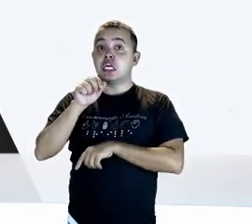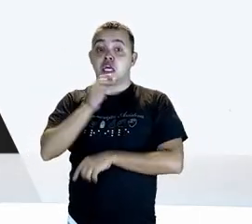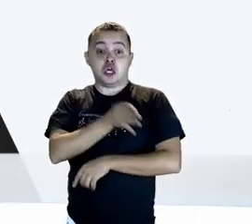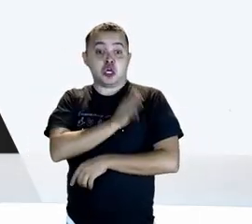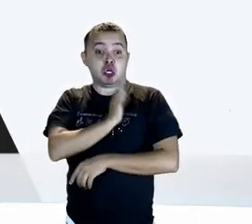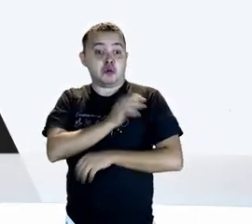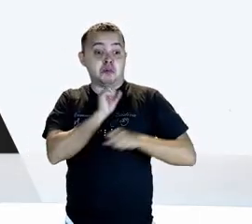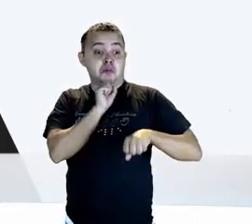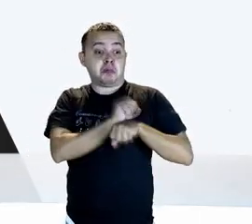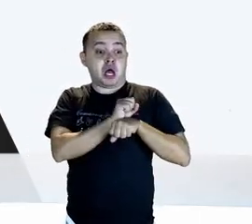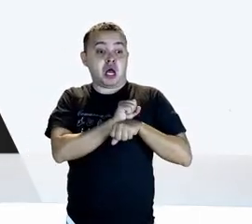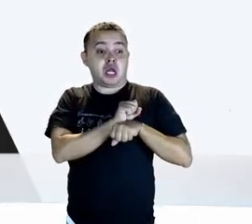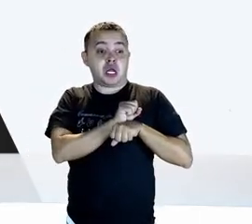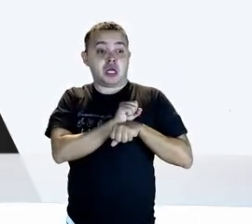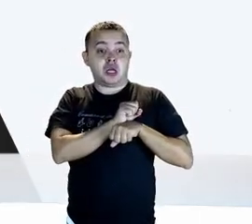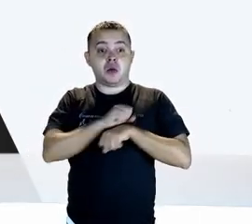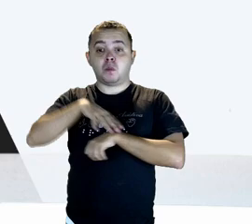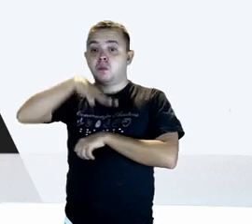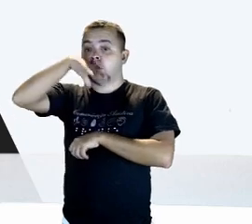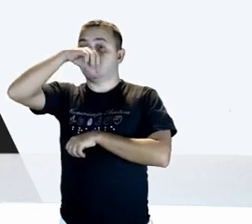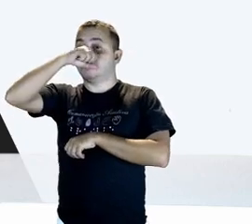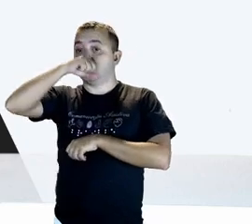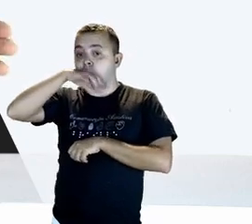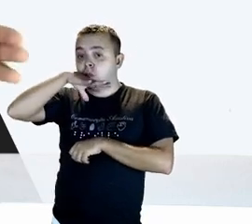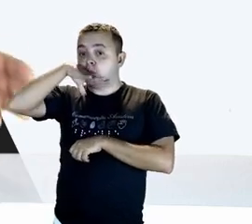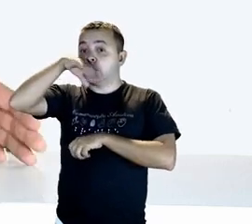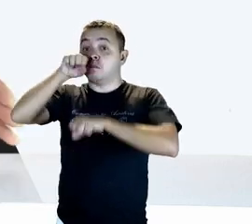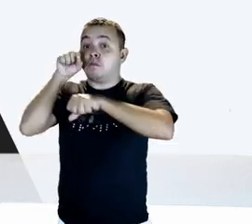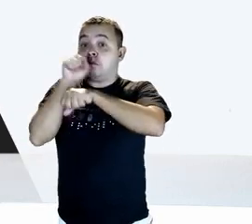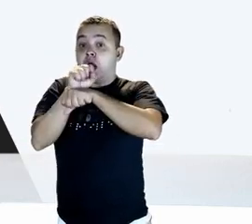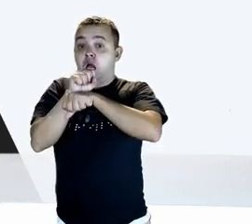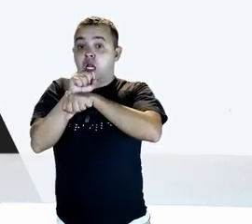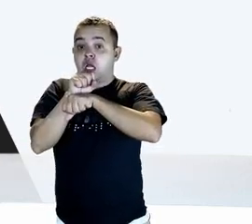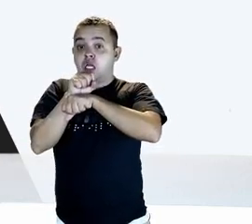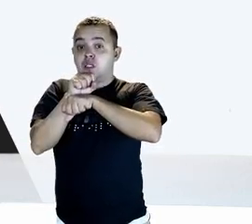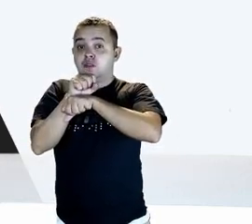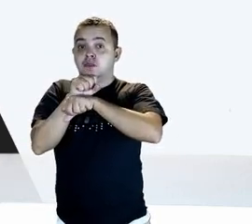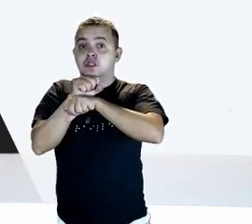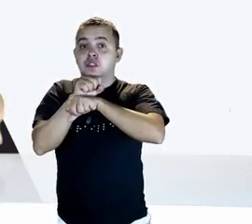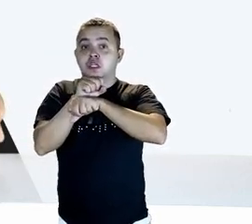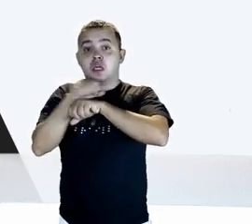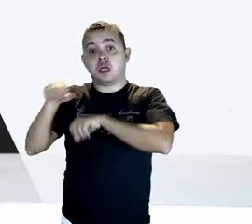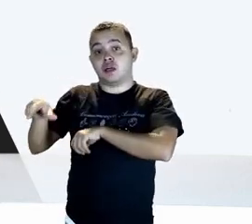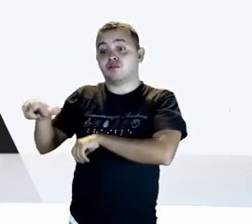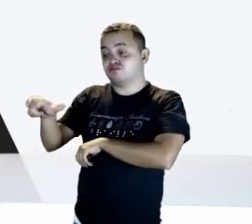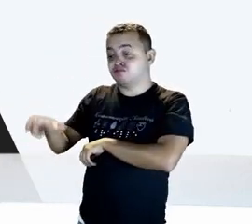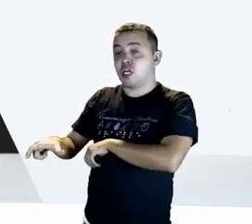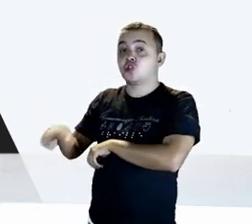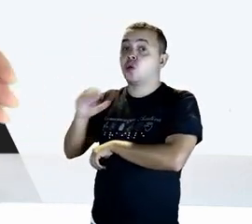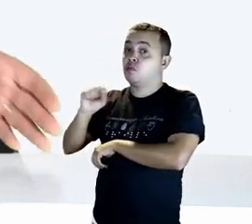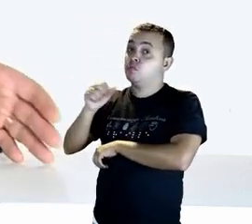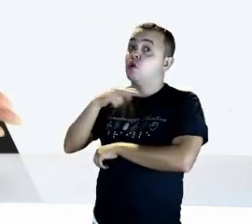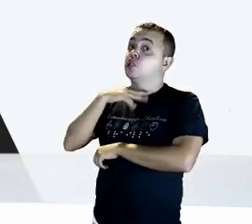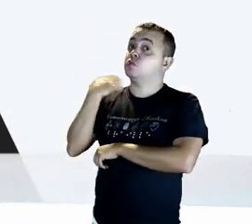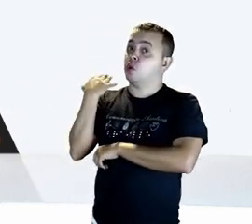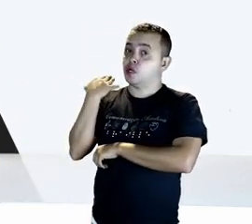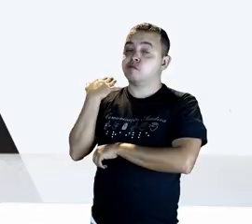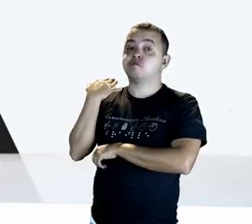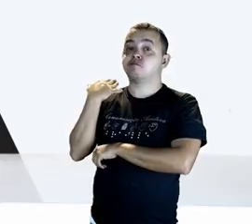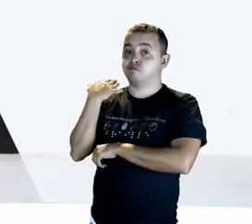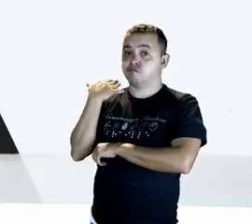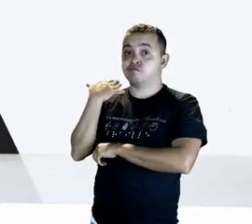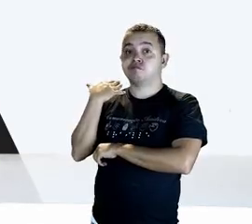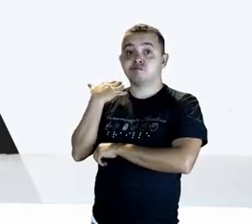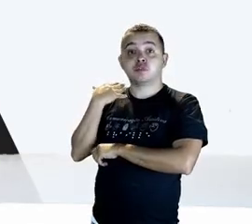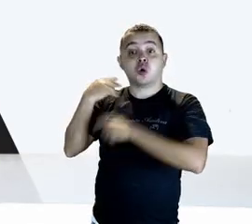acarreta, né, uma parada acarreta a parada de uma outra. Né? A cardíaca acaba parando a respiratória e por assim